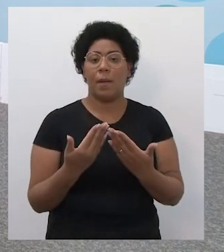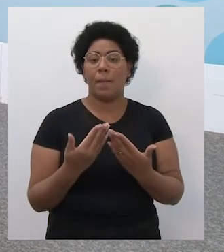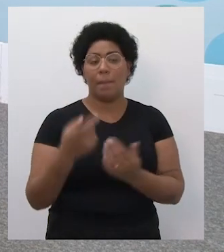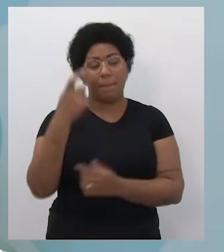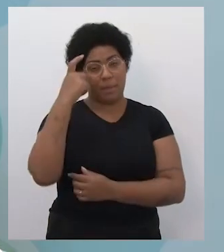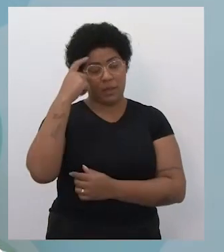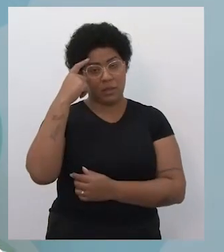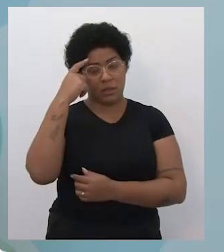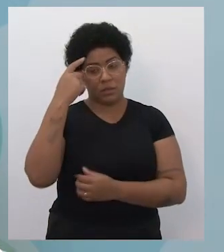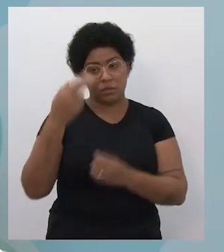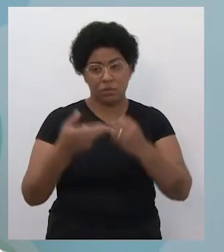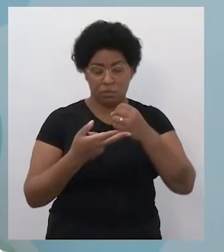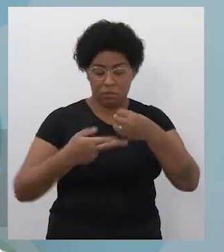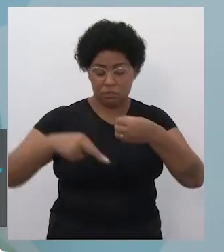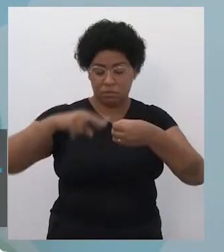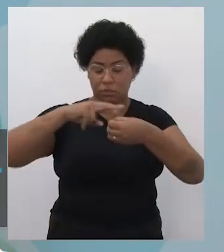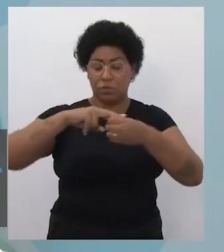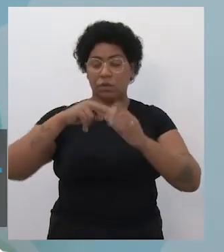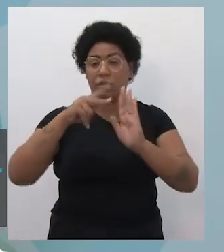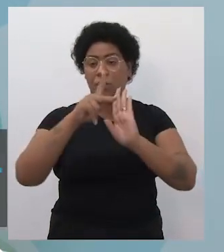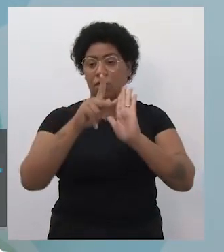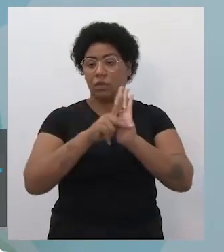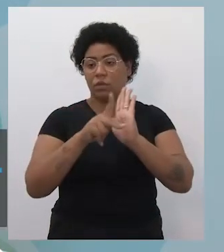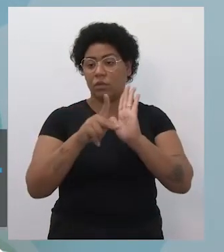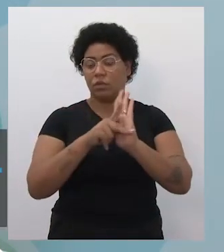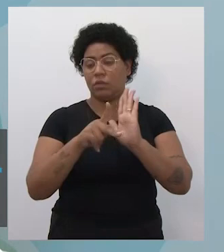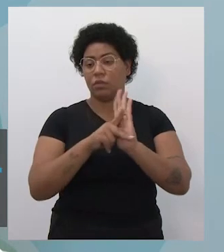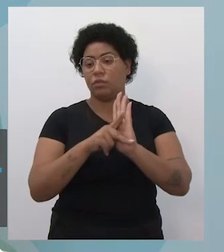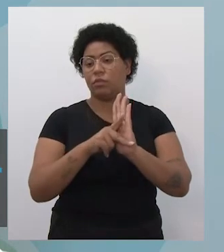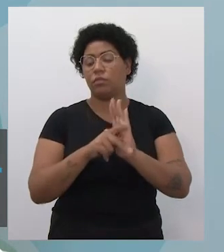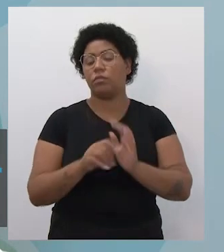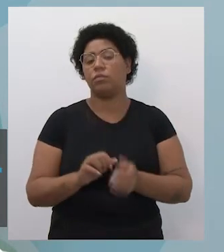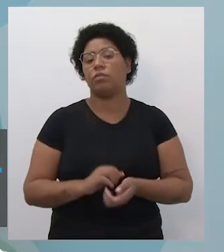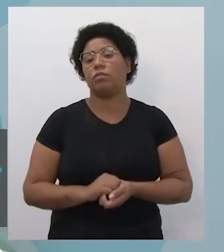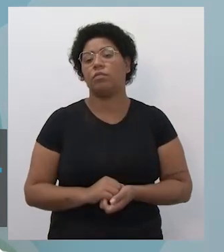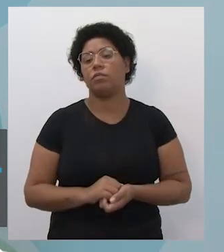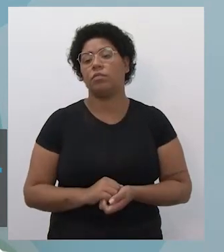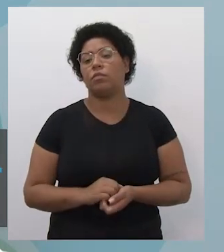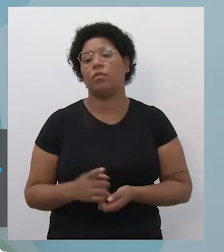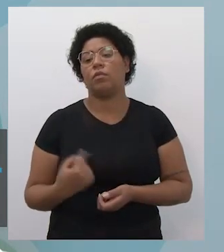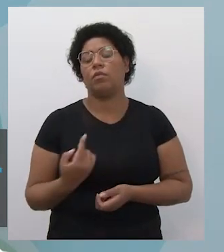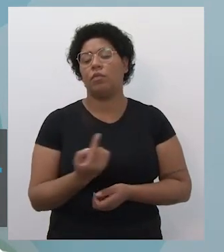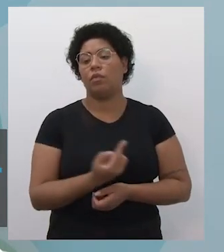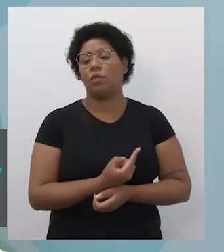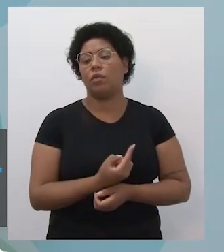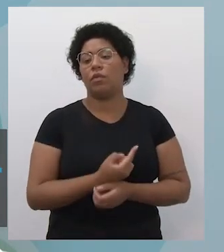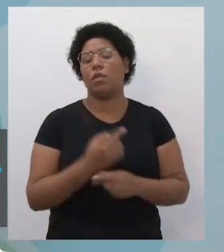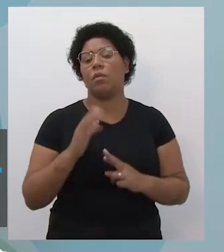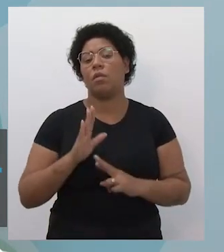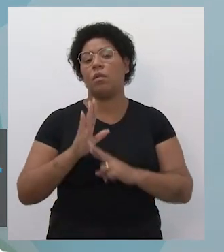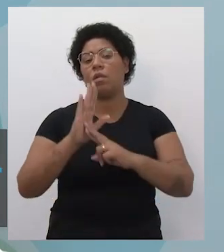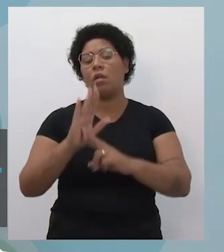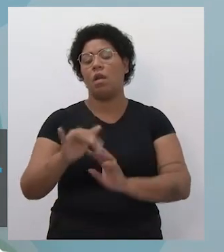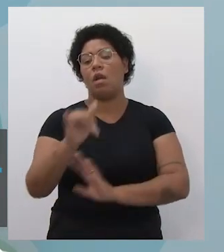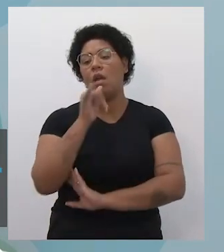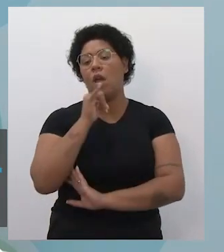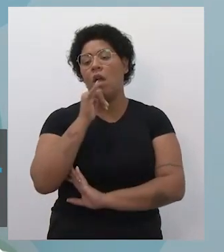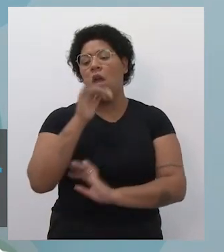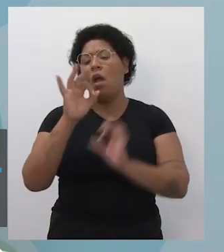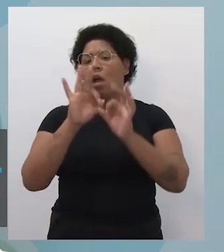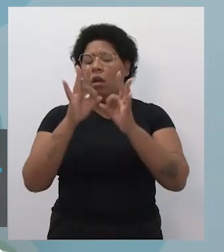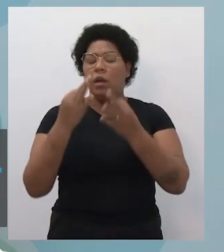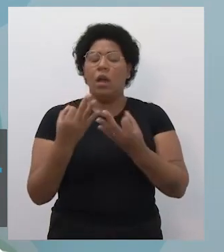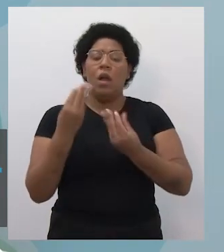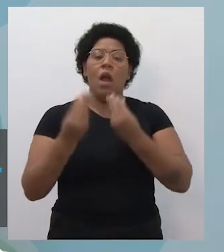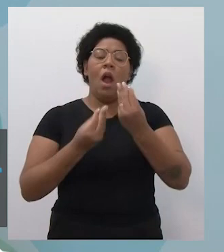nessa temática que deve ser desenvolvida, né, para a primeira série do ensino médio, nós trouxemos aqui alguns exemplos práticos de como fazer